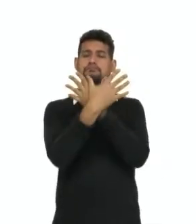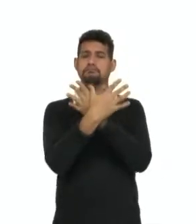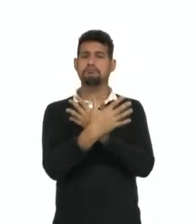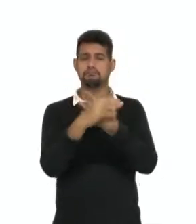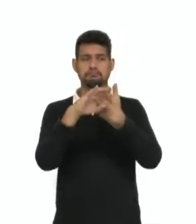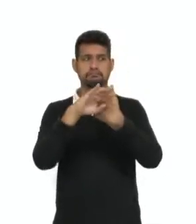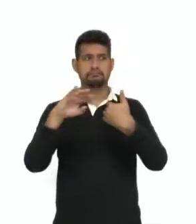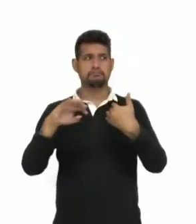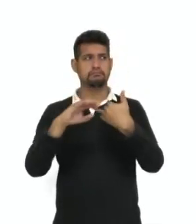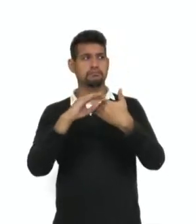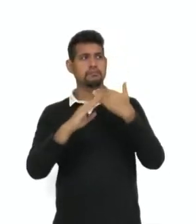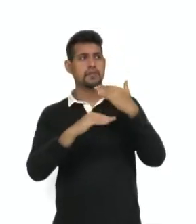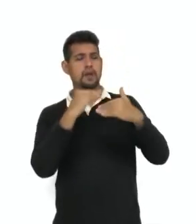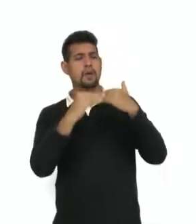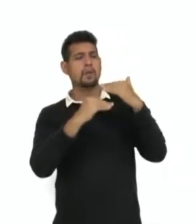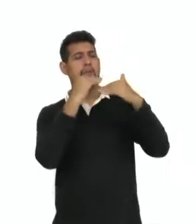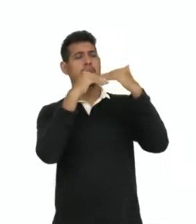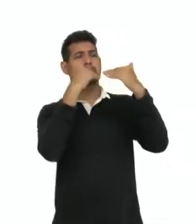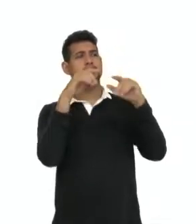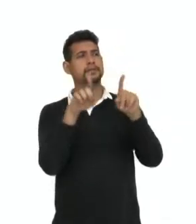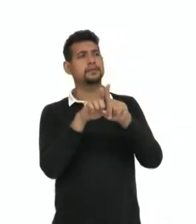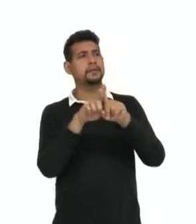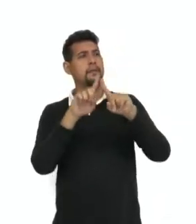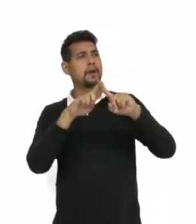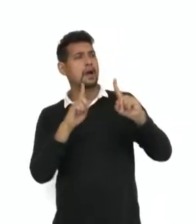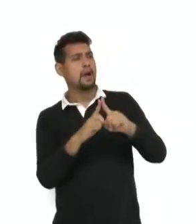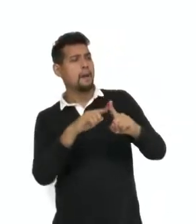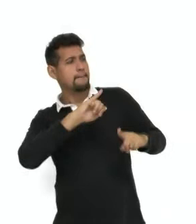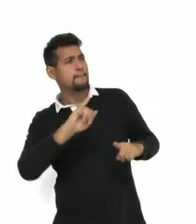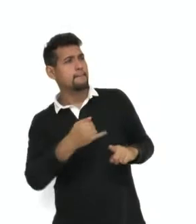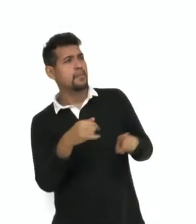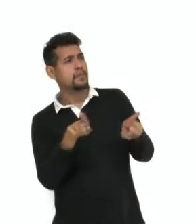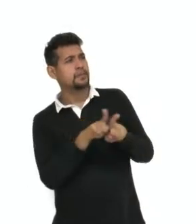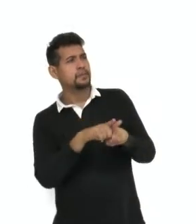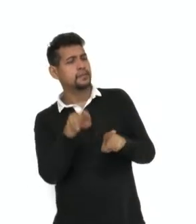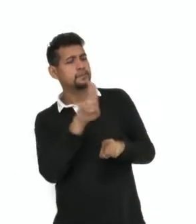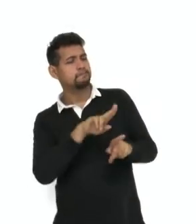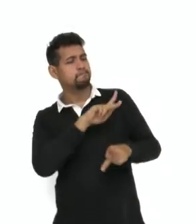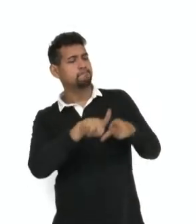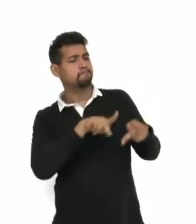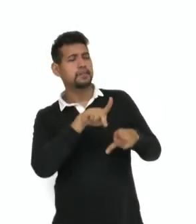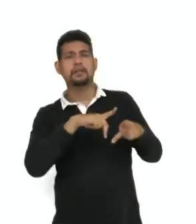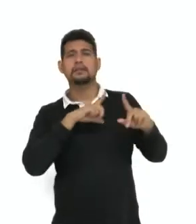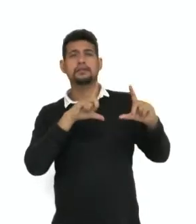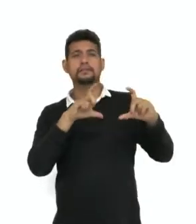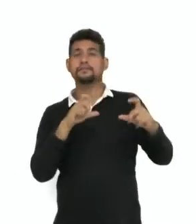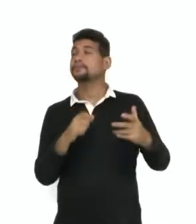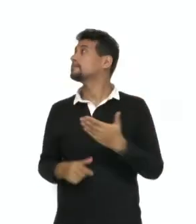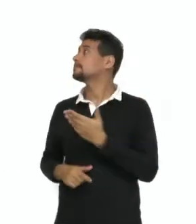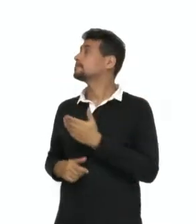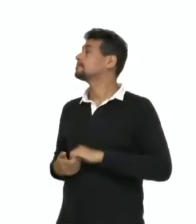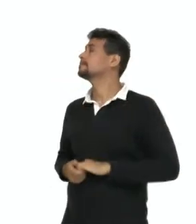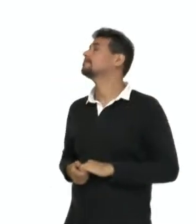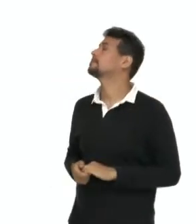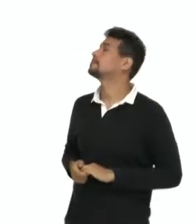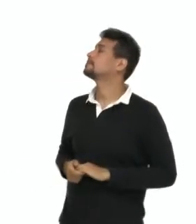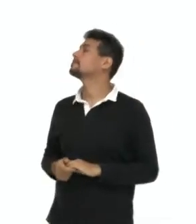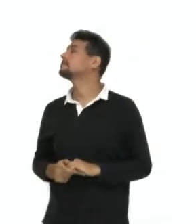da sucessão do trono Inca e aproveitou-se disso para dominar o seu povo. Nós temos aqui a imagem do Atahualpa,